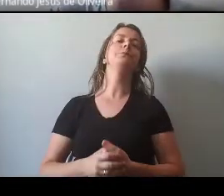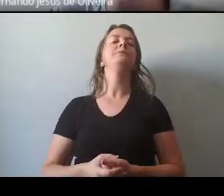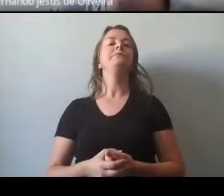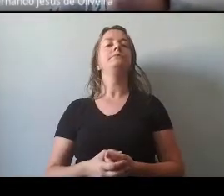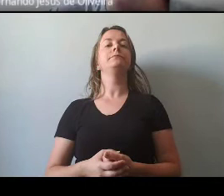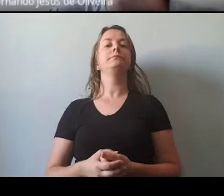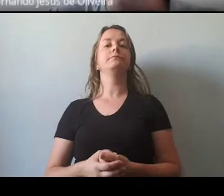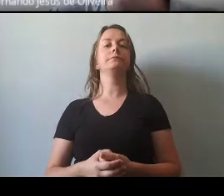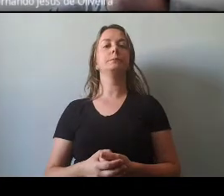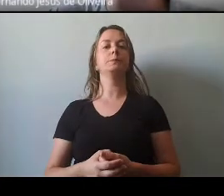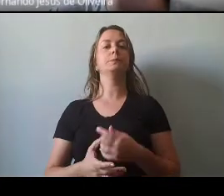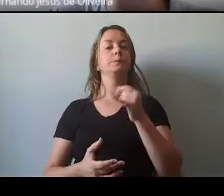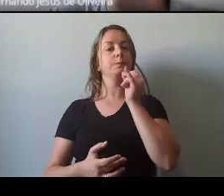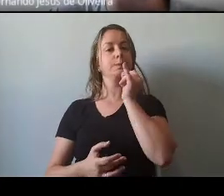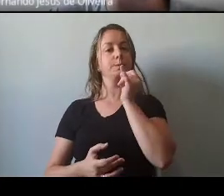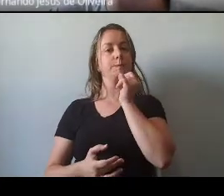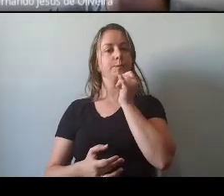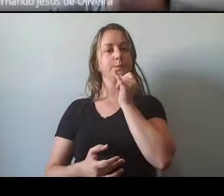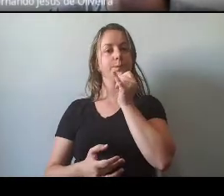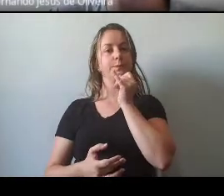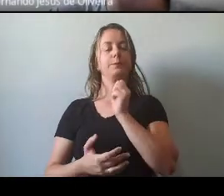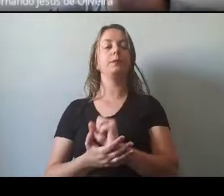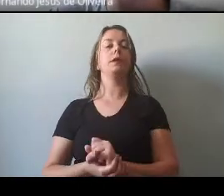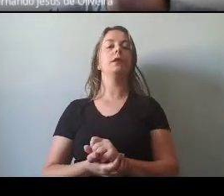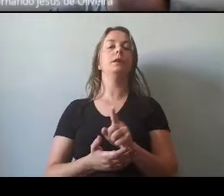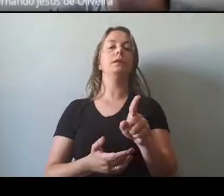né? Então, vamos lá no exemplo.